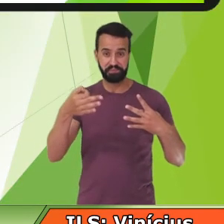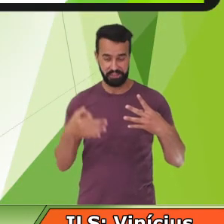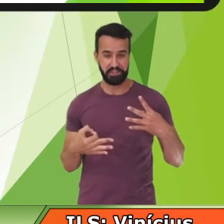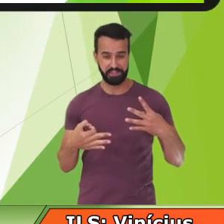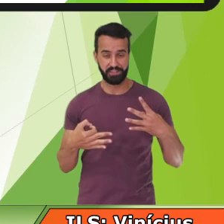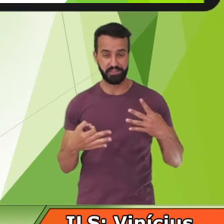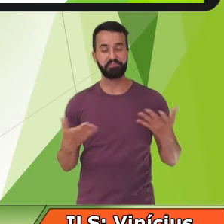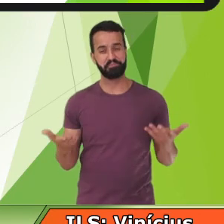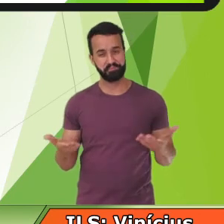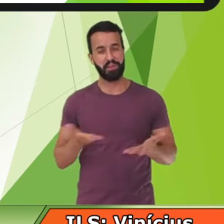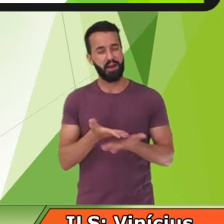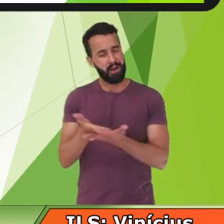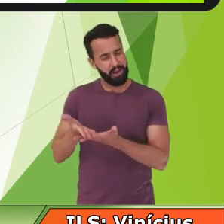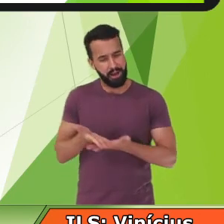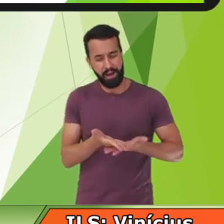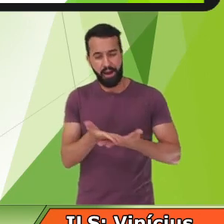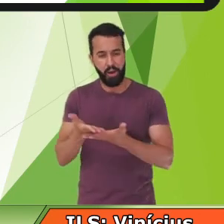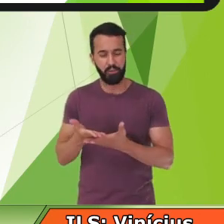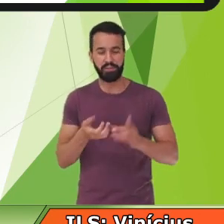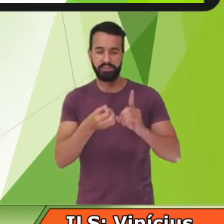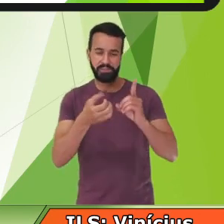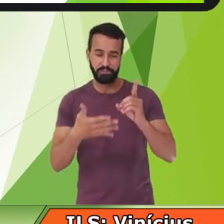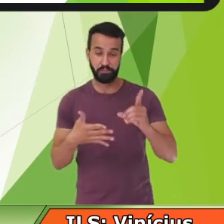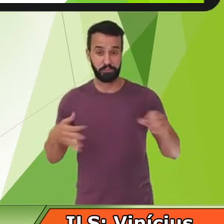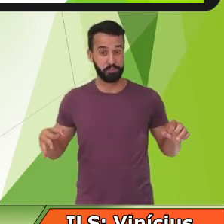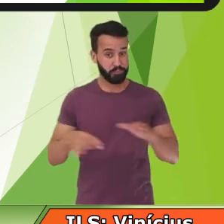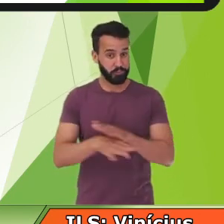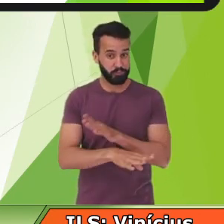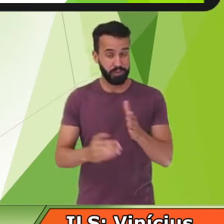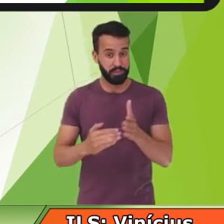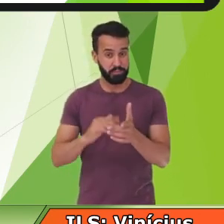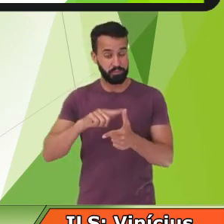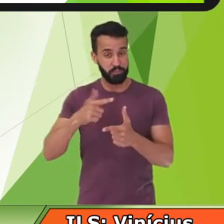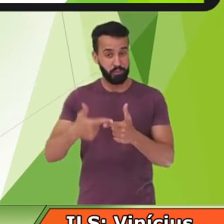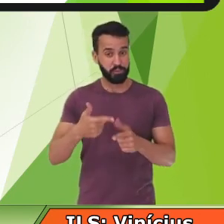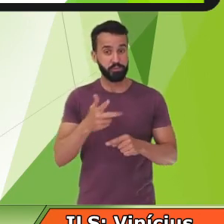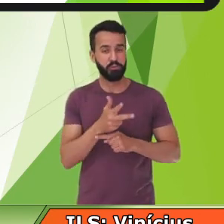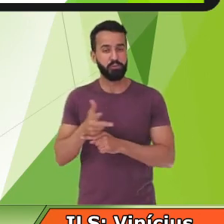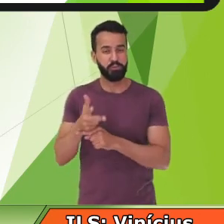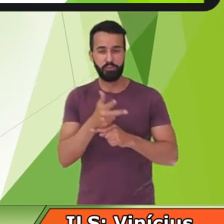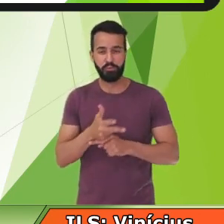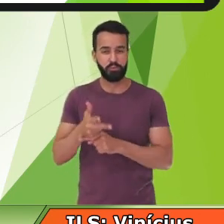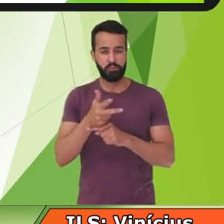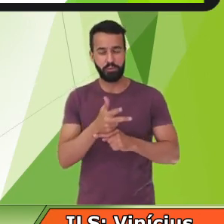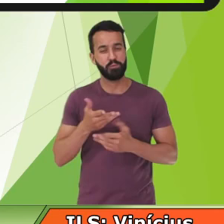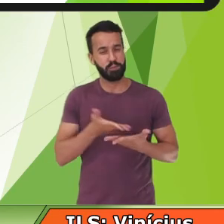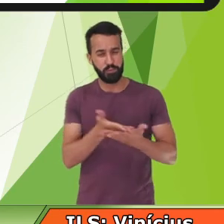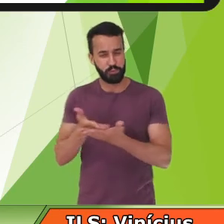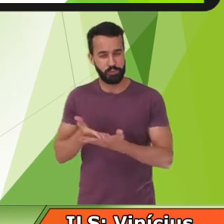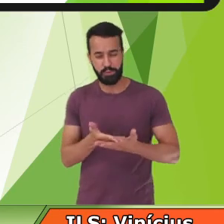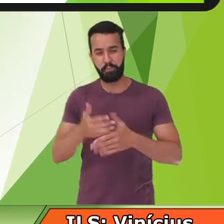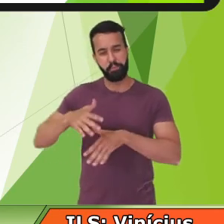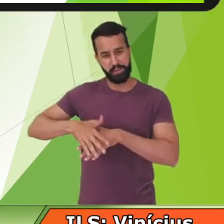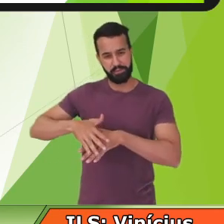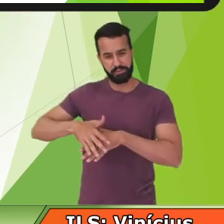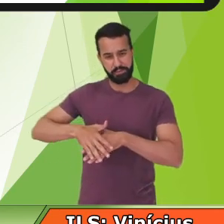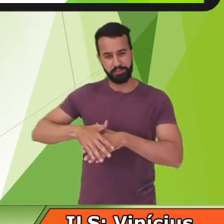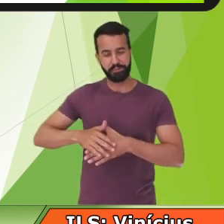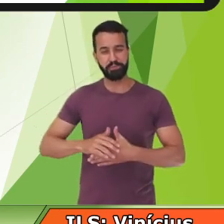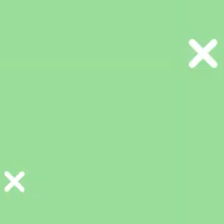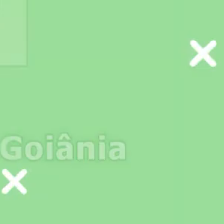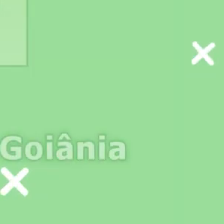E assim nós finalizamos o estudo deste descritor. Até o próximo vídeo com mais conhecimento matemático.